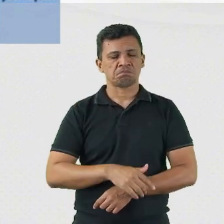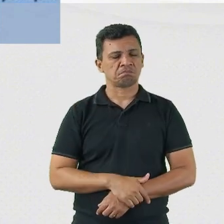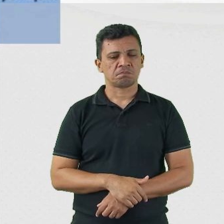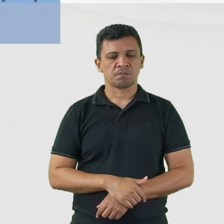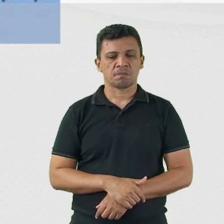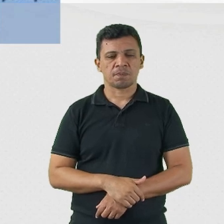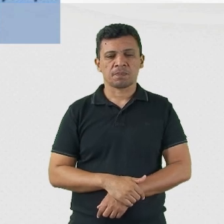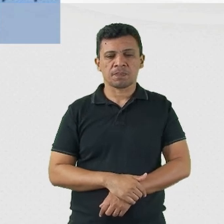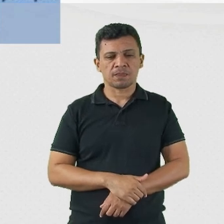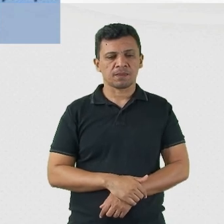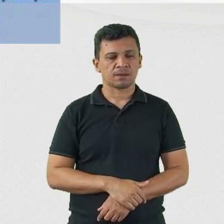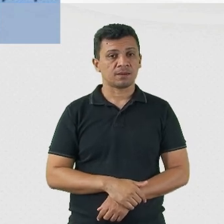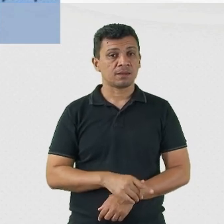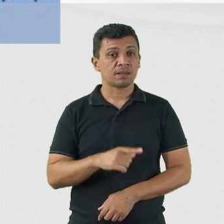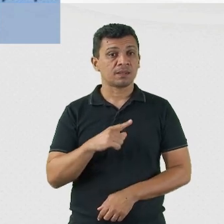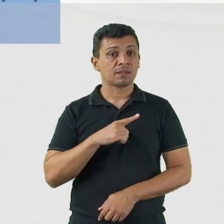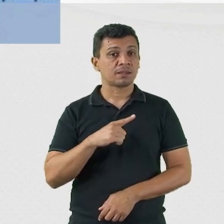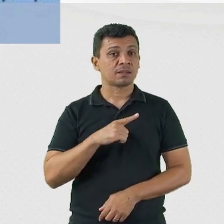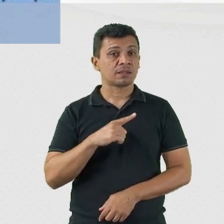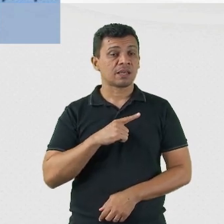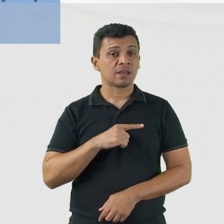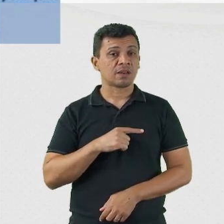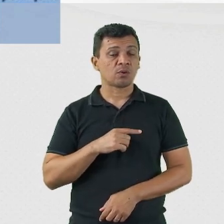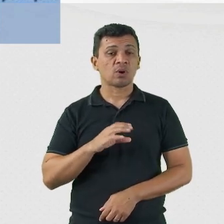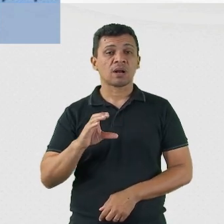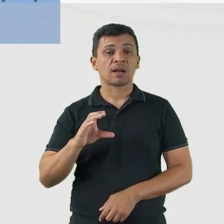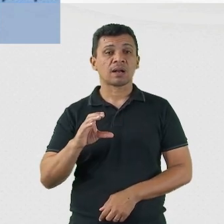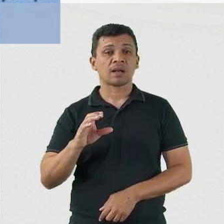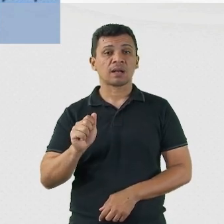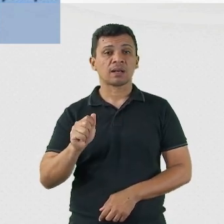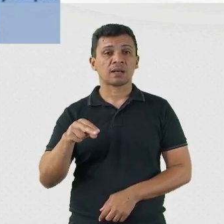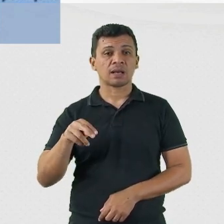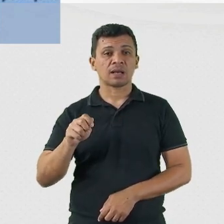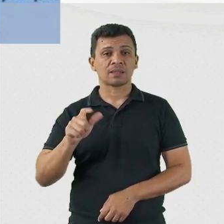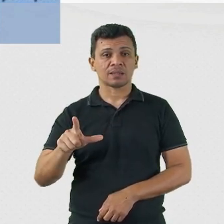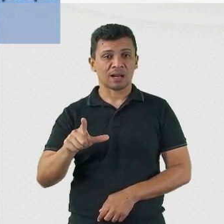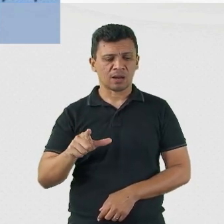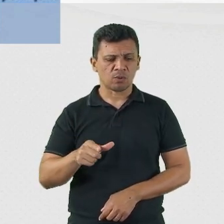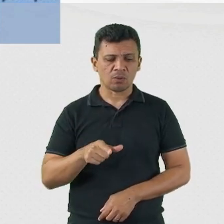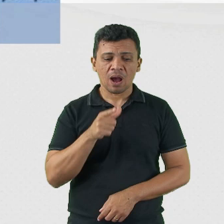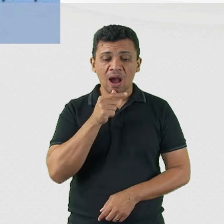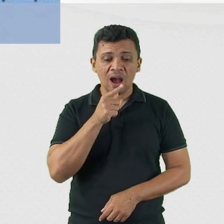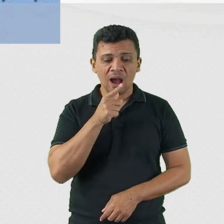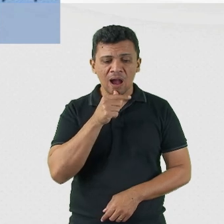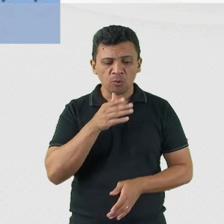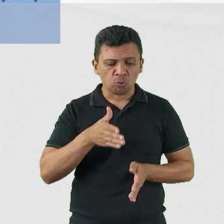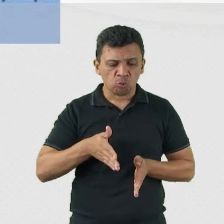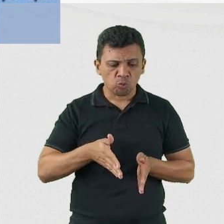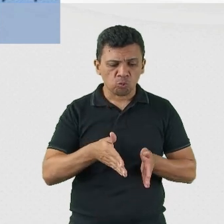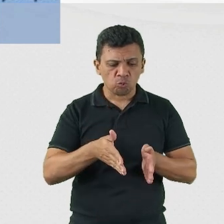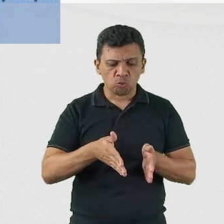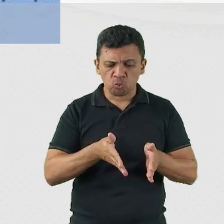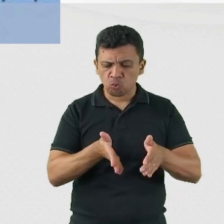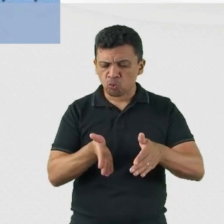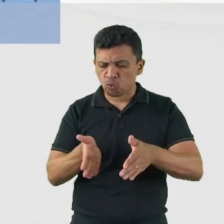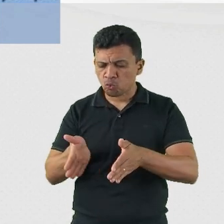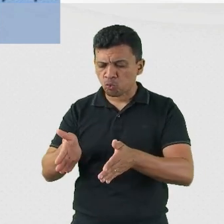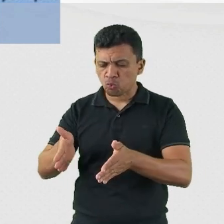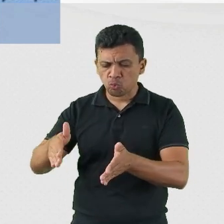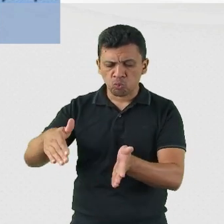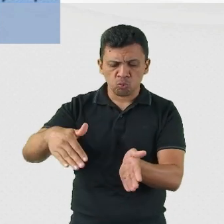canals, existem vários canais. Some people travel in small boats